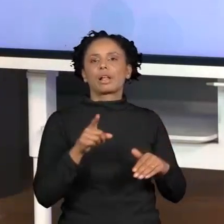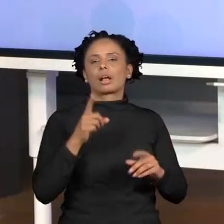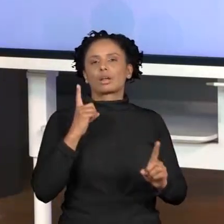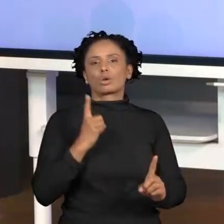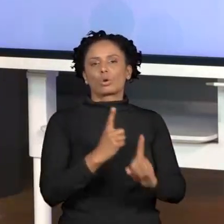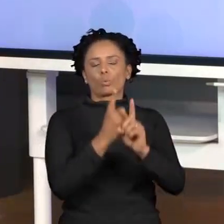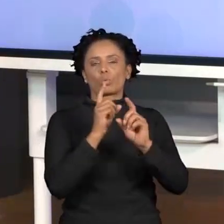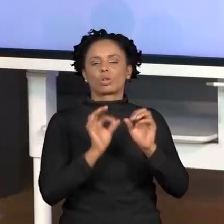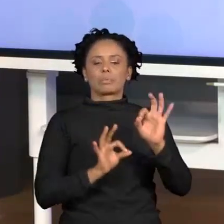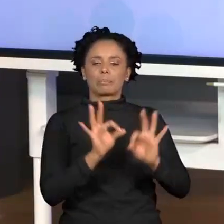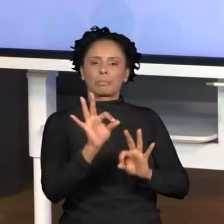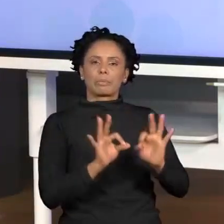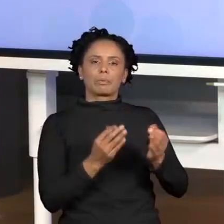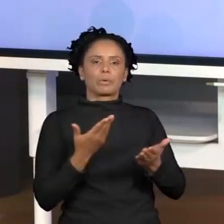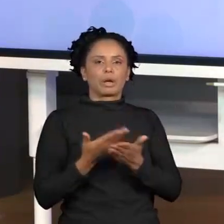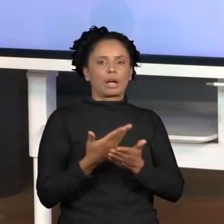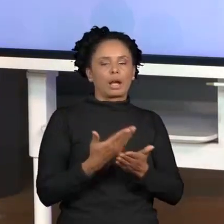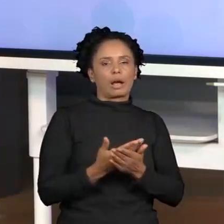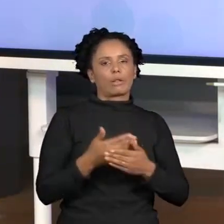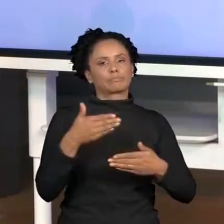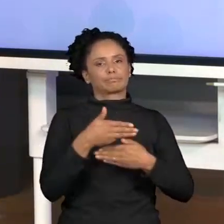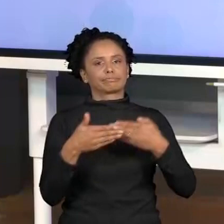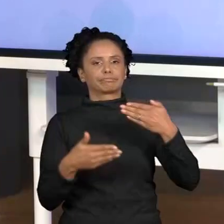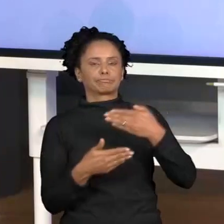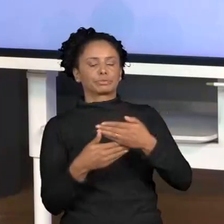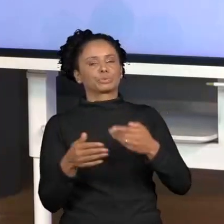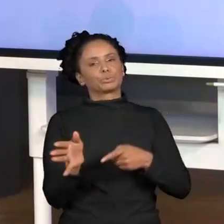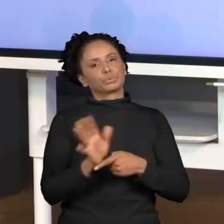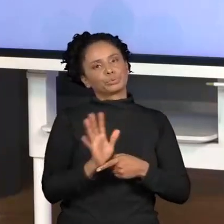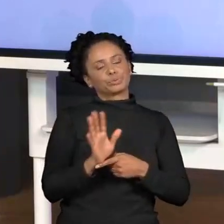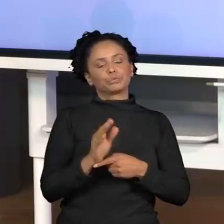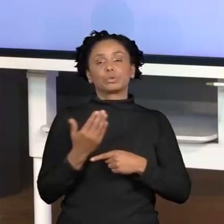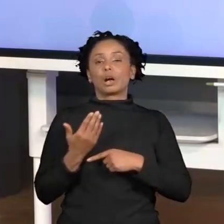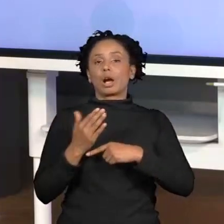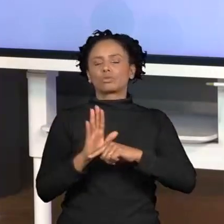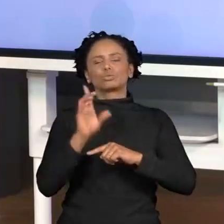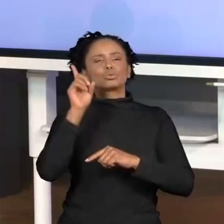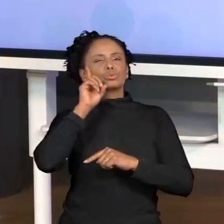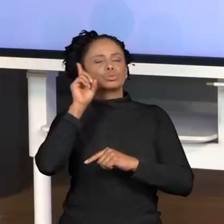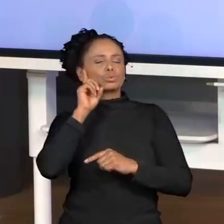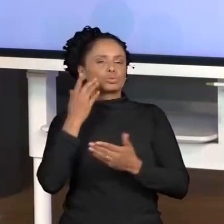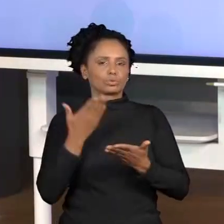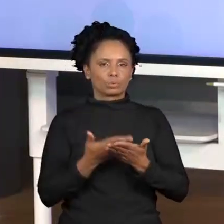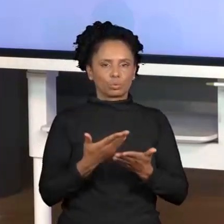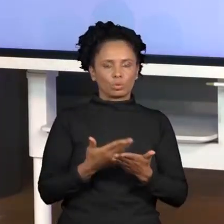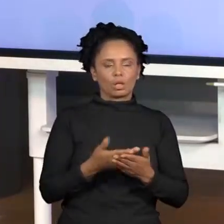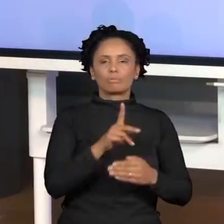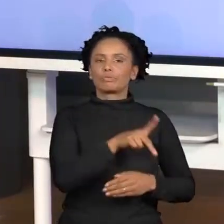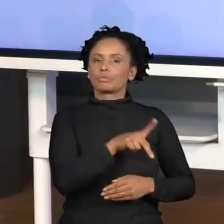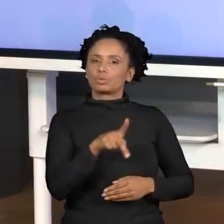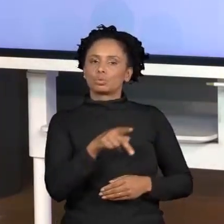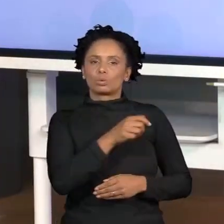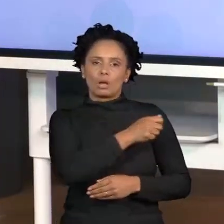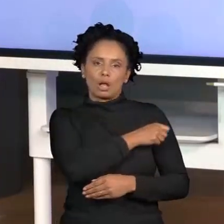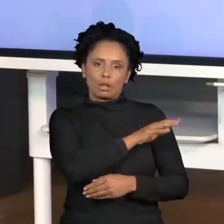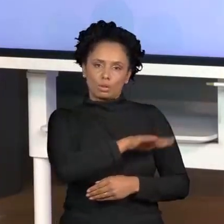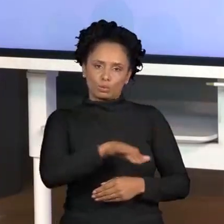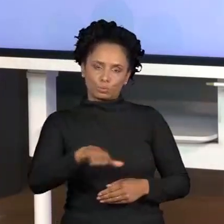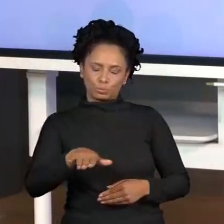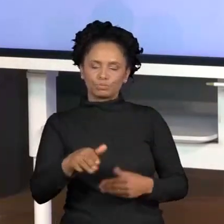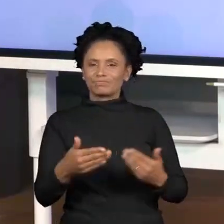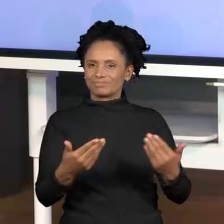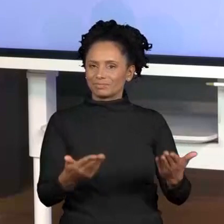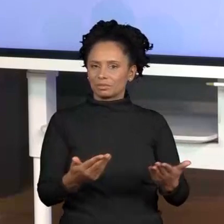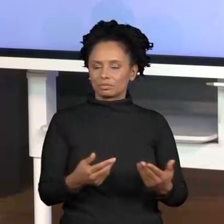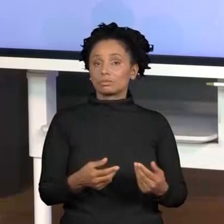aula, o PPT, os vídeos que vão te ajudar aí no dia a dia escolar, tanto do professor quanto dos alunos. Então, não